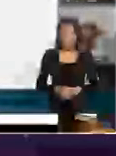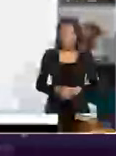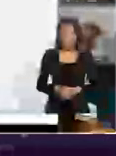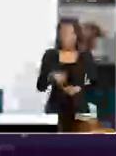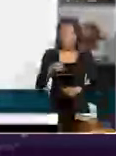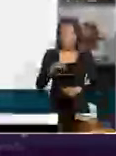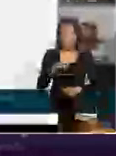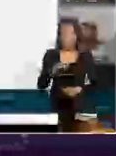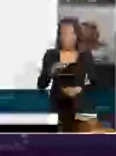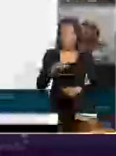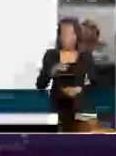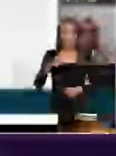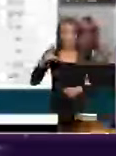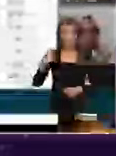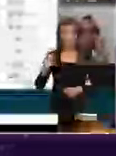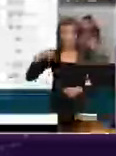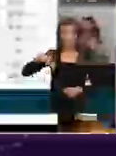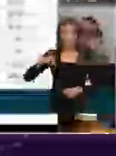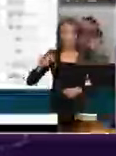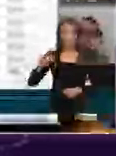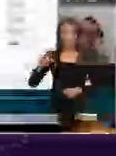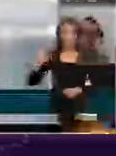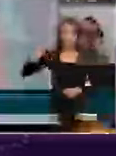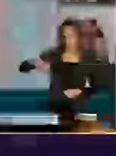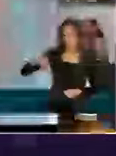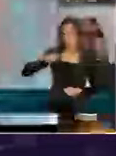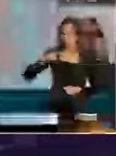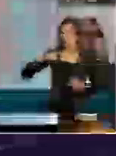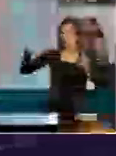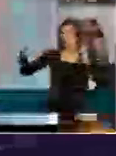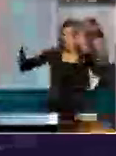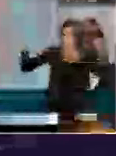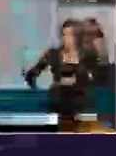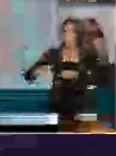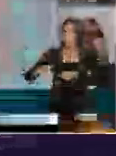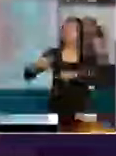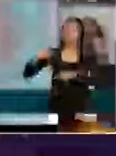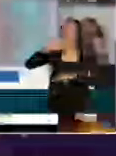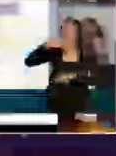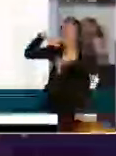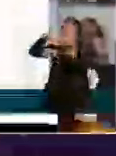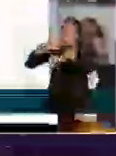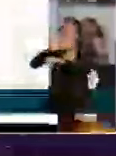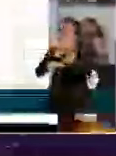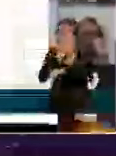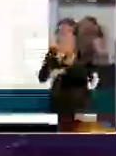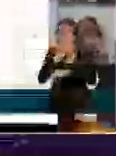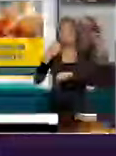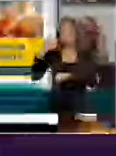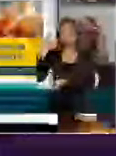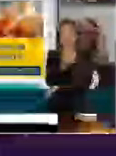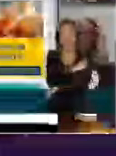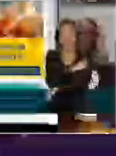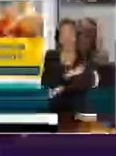a Ômicron vem aí desafiando os inúmeros casos no Reino Unido, nós temos surtos em populações completamente